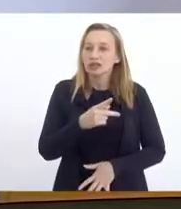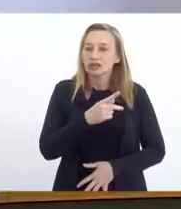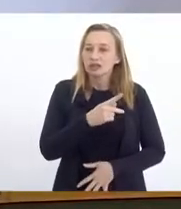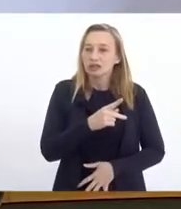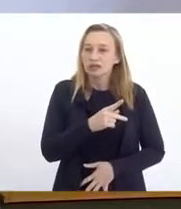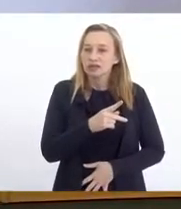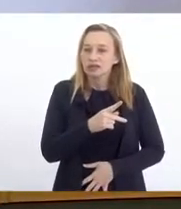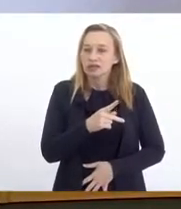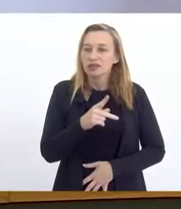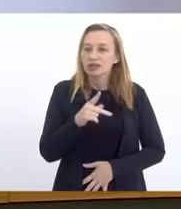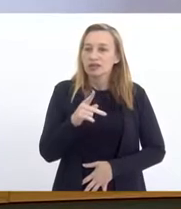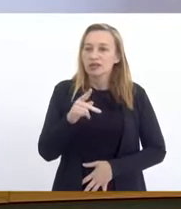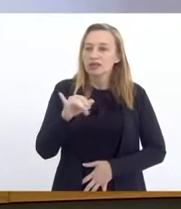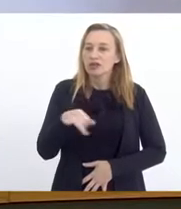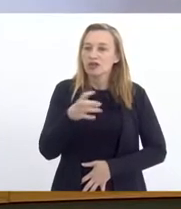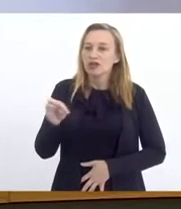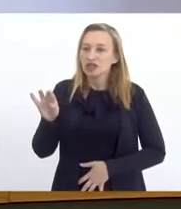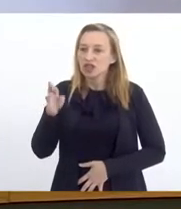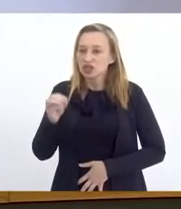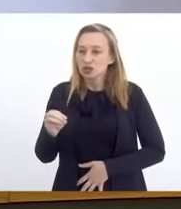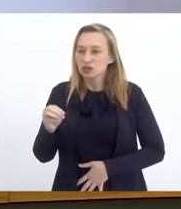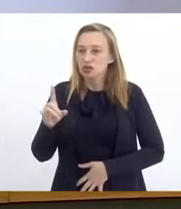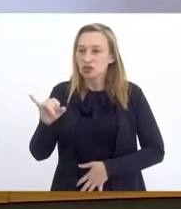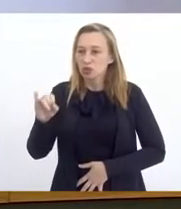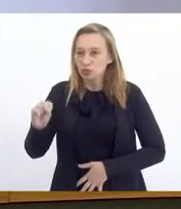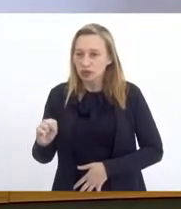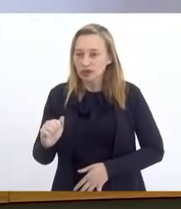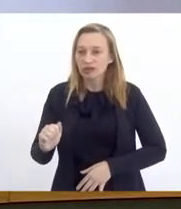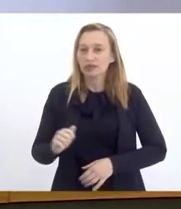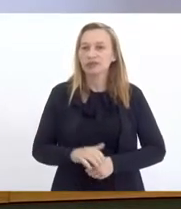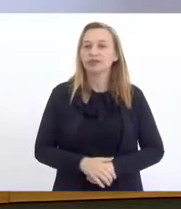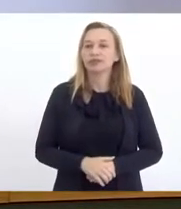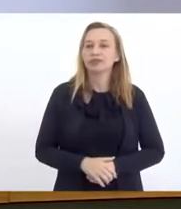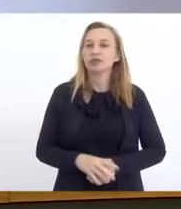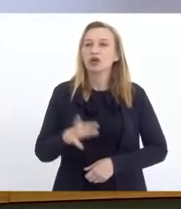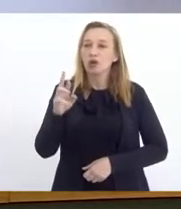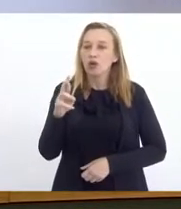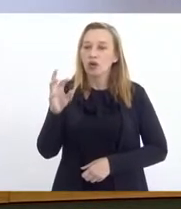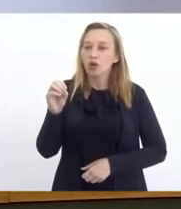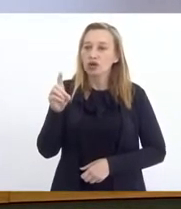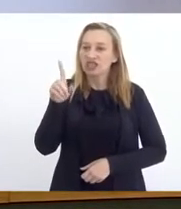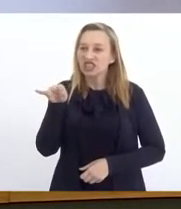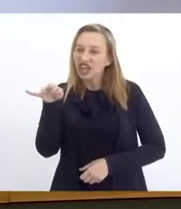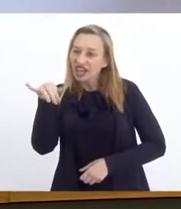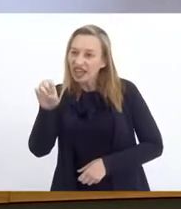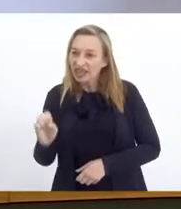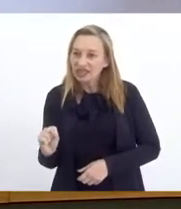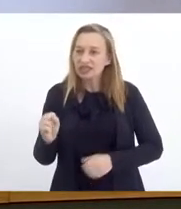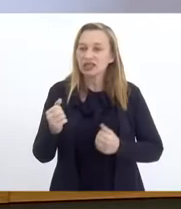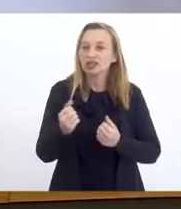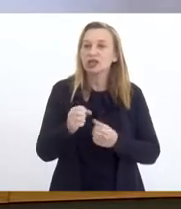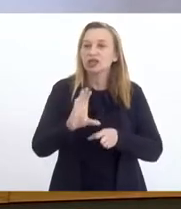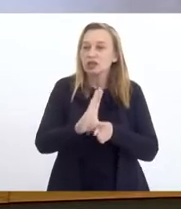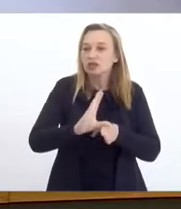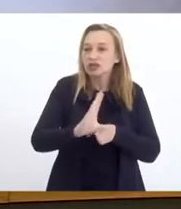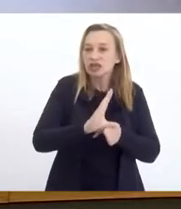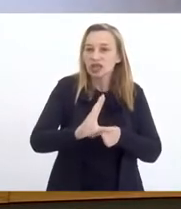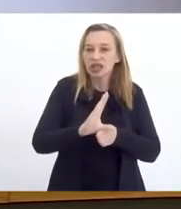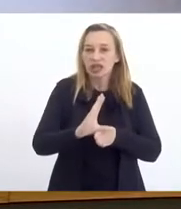Dirigentes Logistas de Campos da CDL. Thierry Rodrigues, conselheiro da Região